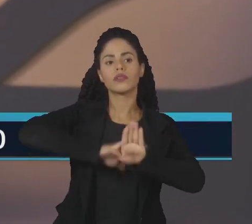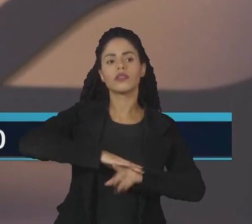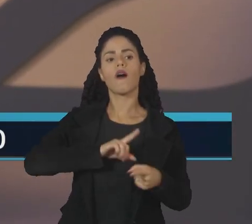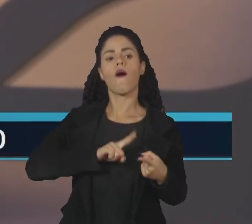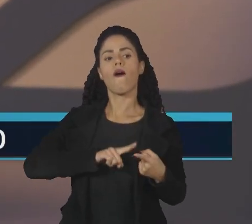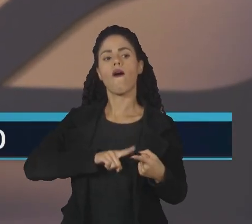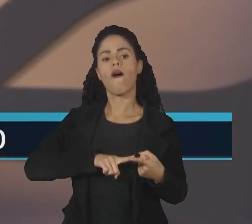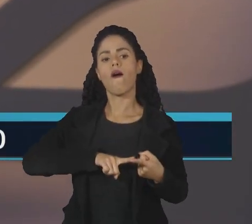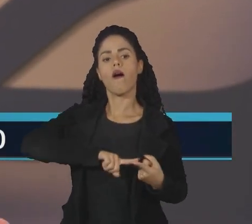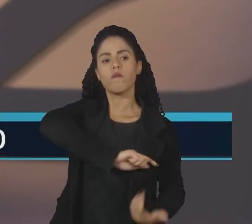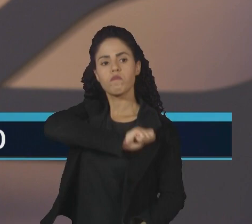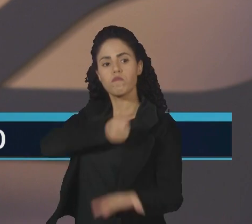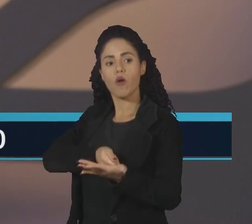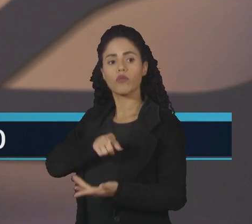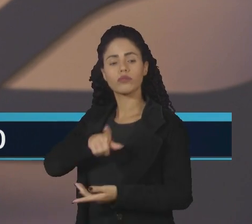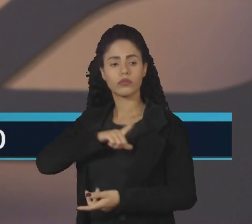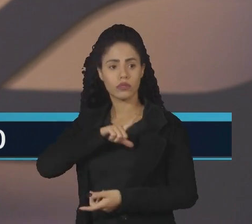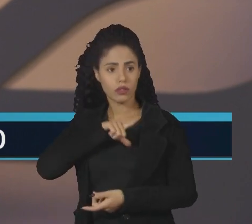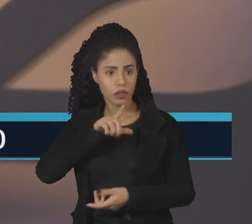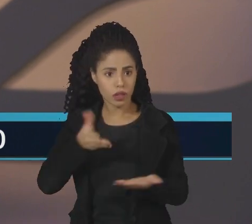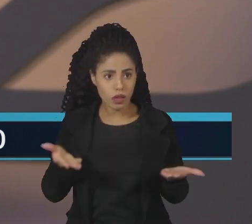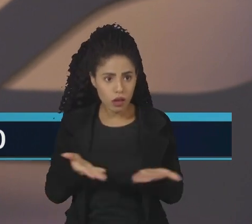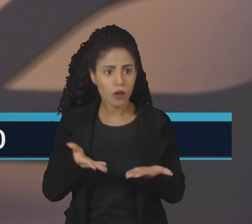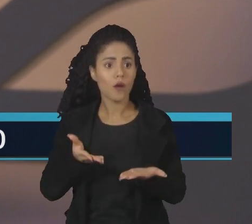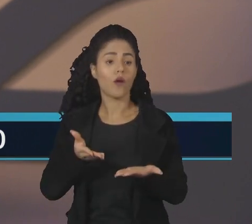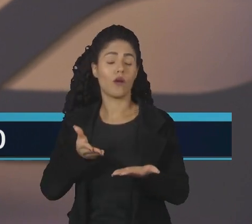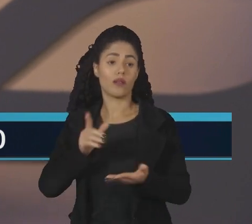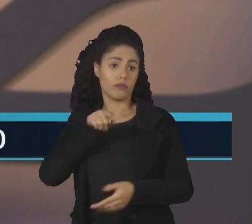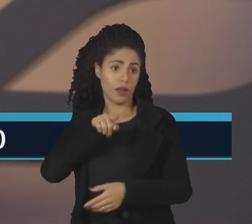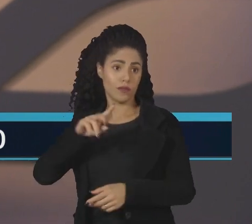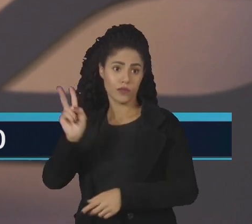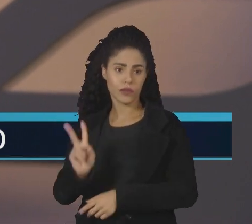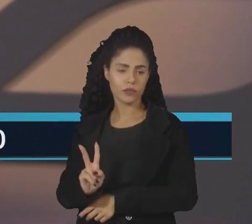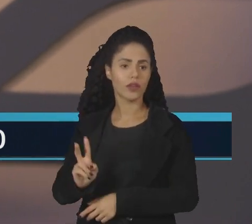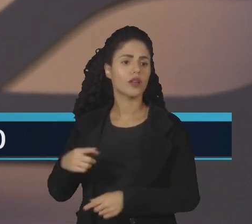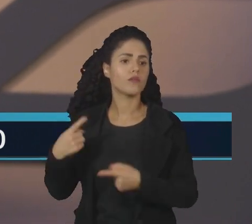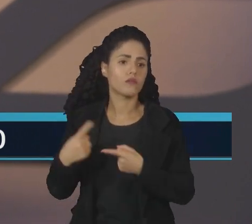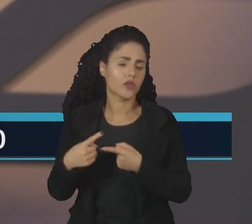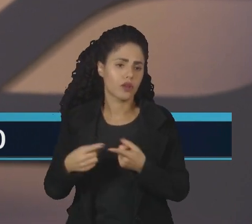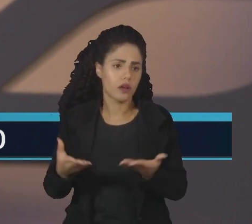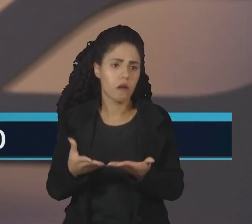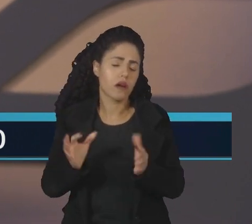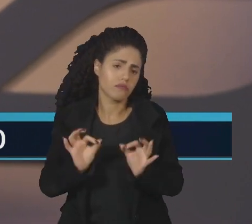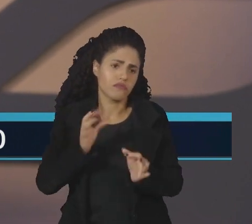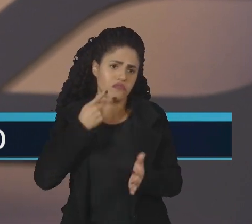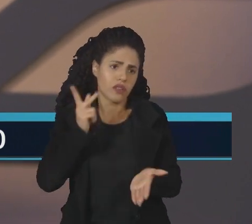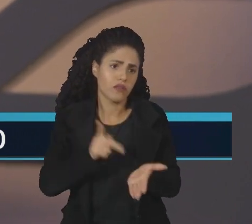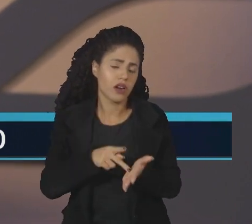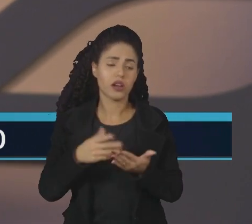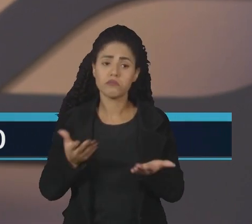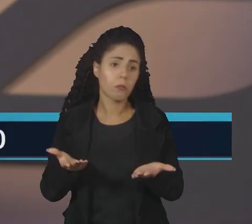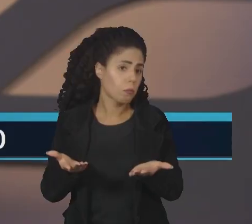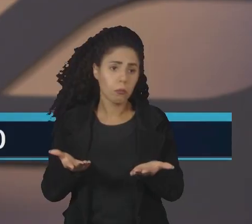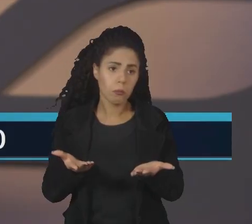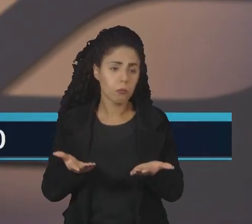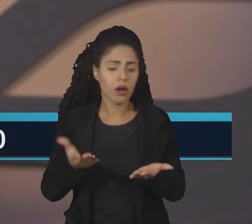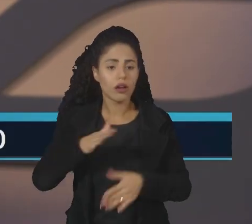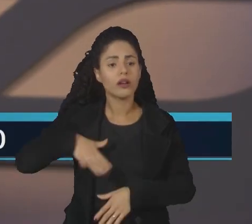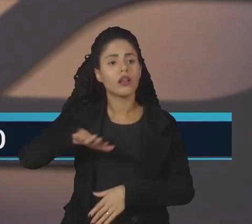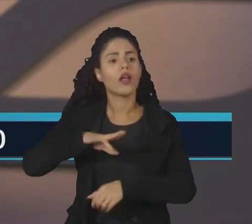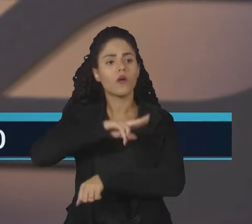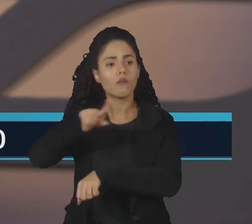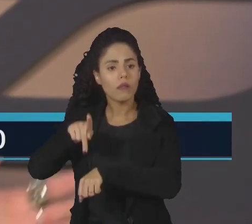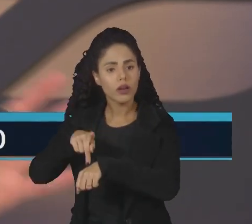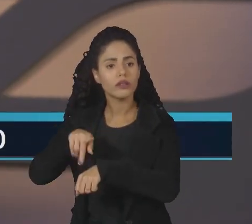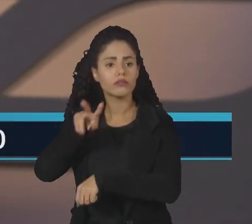mais dura no cenário internacional ali na Venezuela, porque por hora, na verdade, é uma disputa interna, né? O país que está